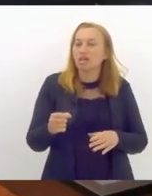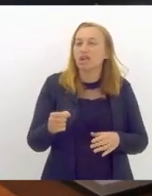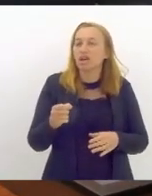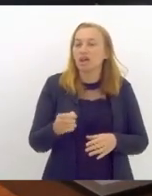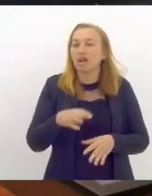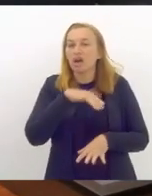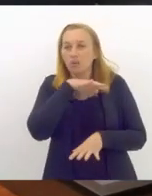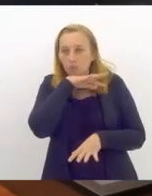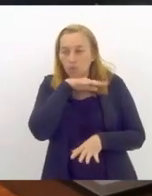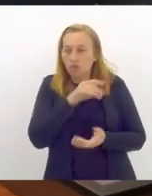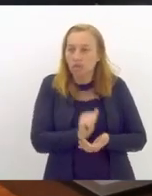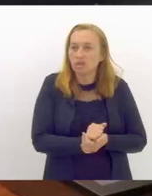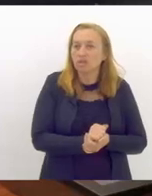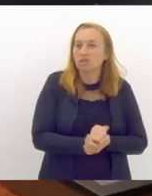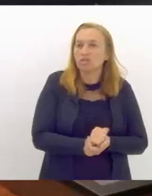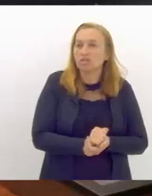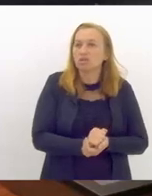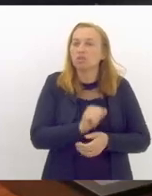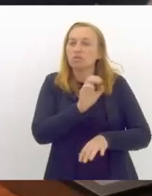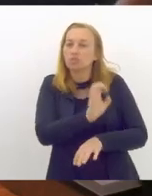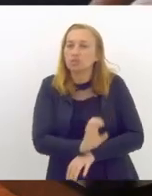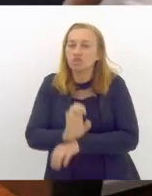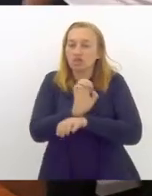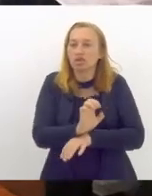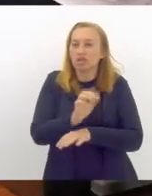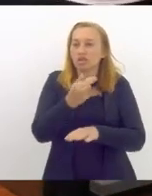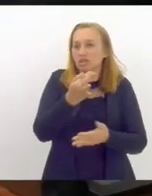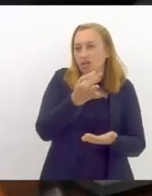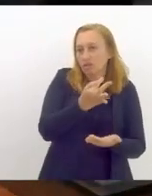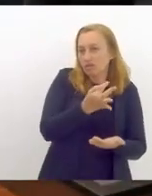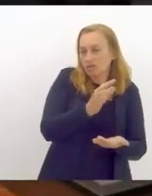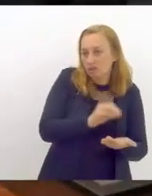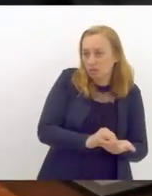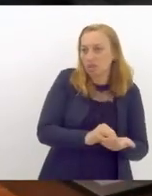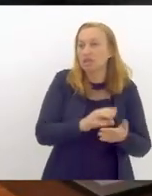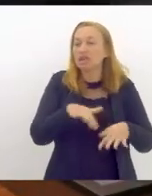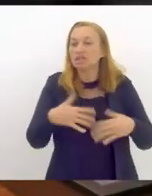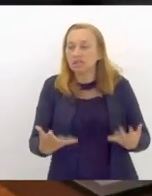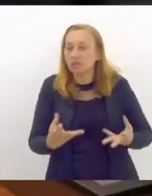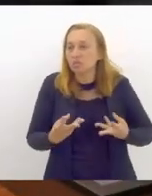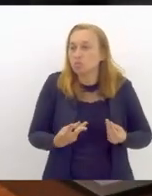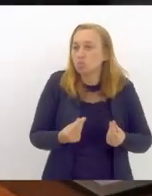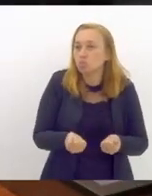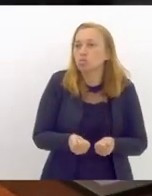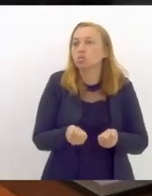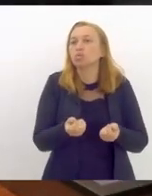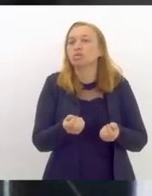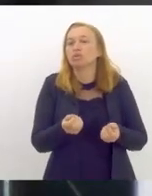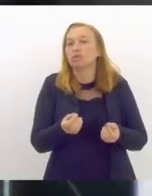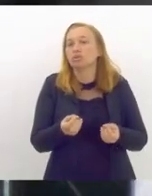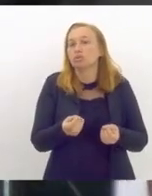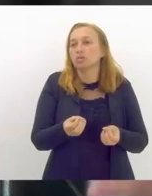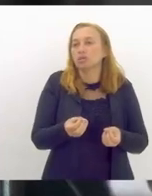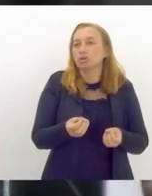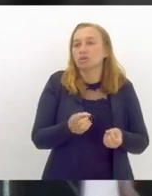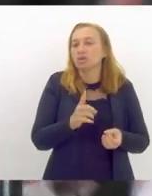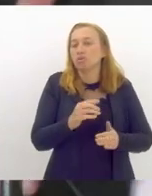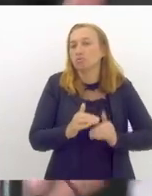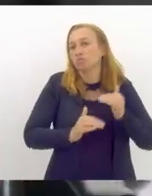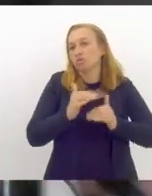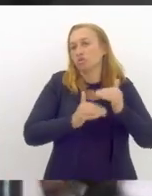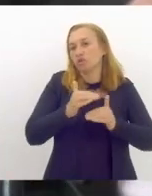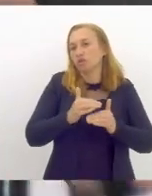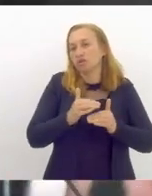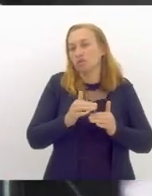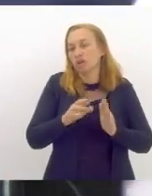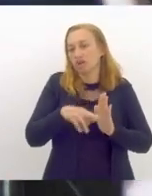leniência do Fato de os estados que estão faltando só é muito frágil e a chance significativa Ela não ela não prosperar